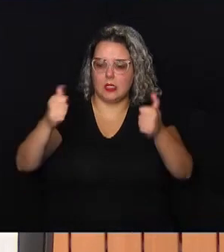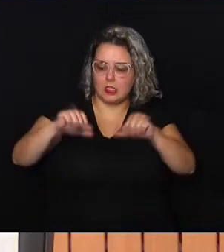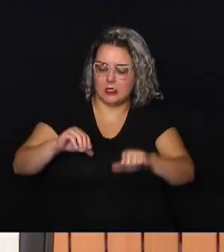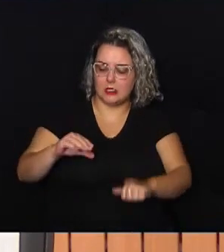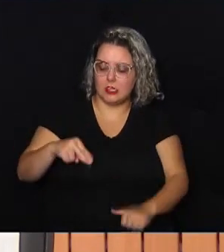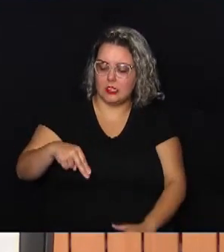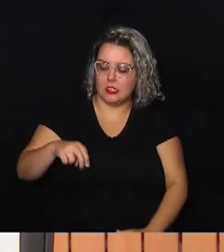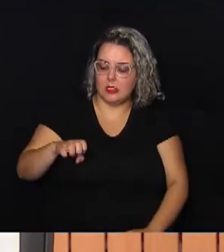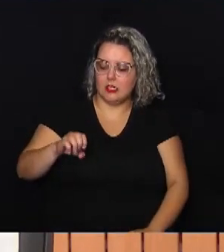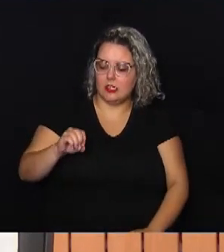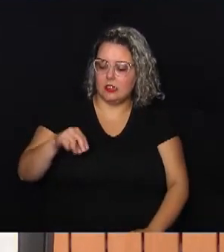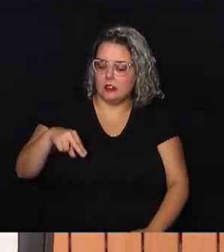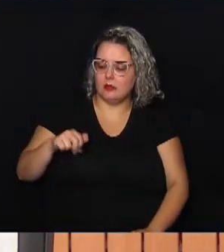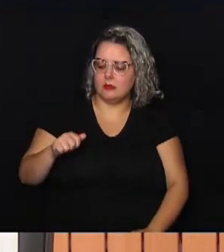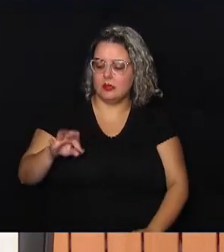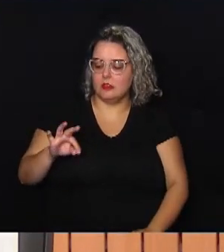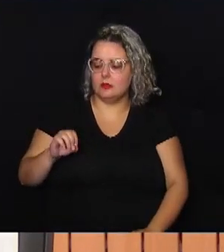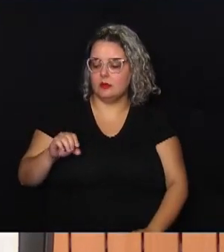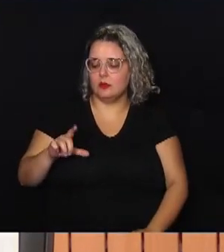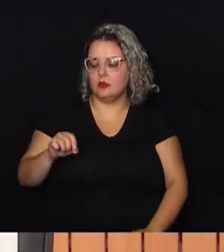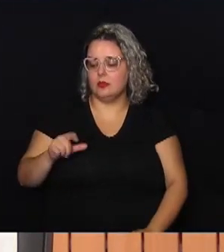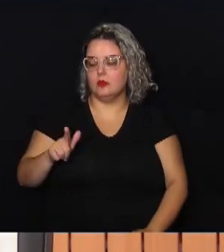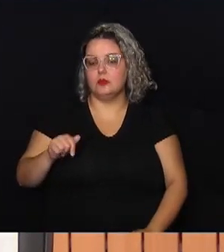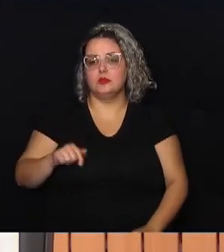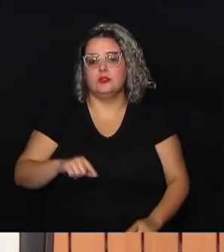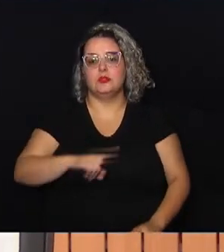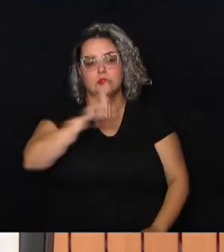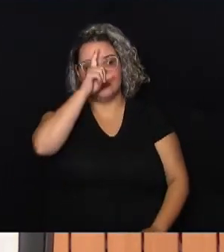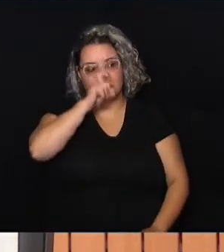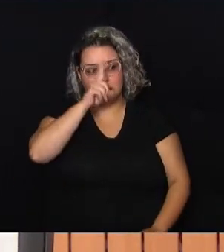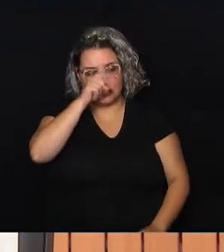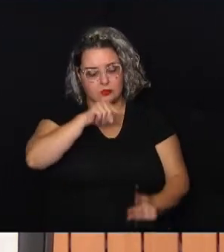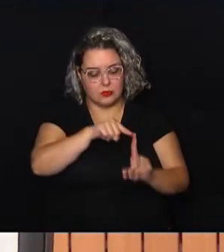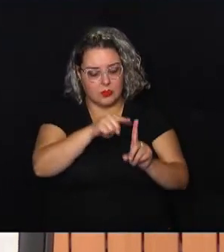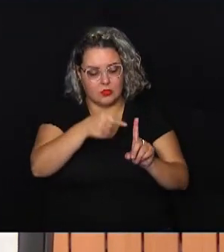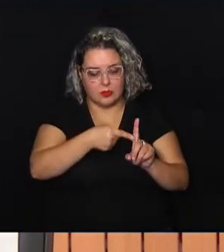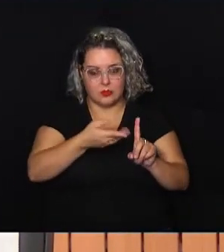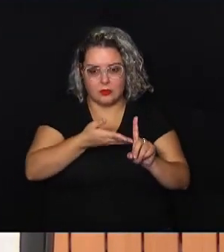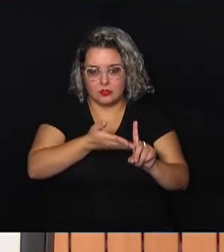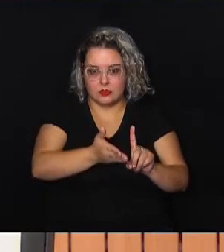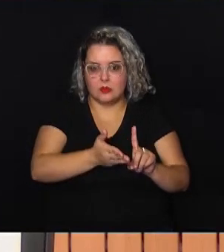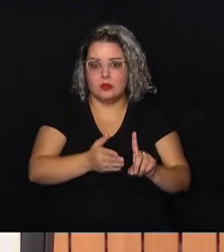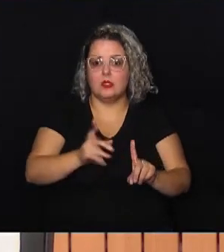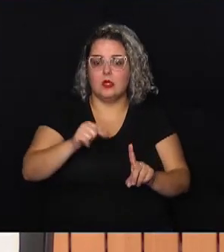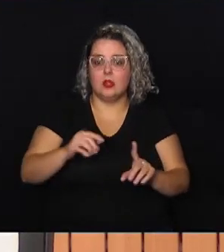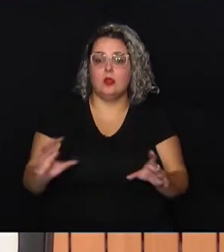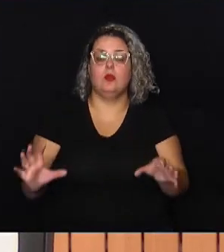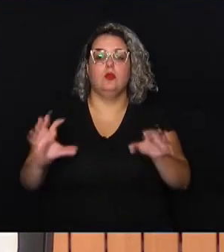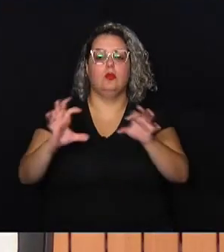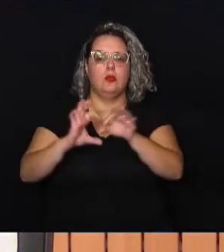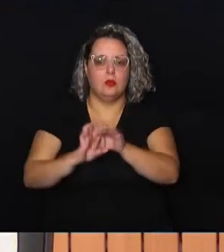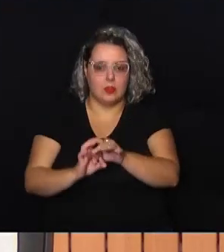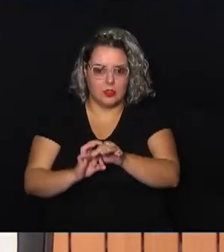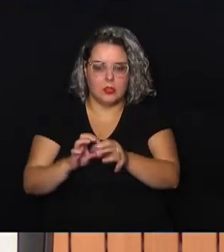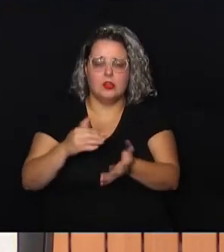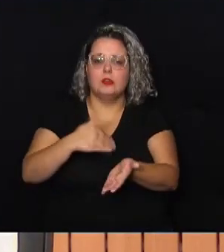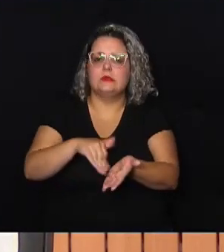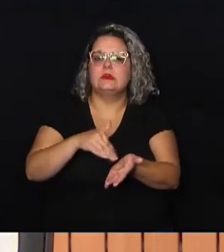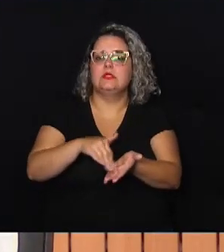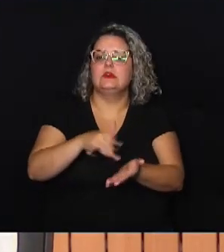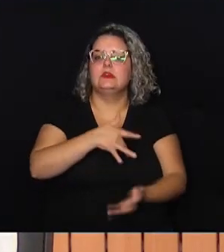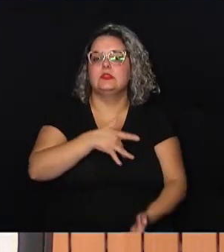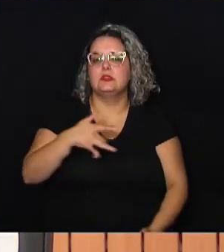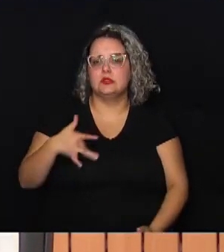na maternidade. Bom, a maternidade é um convênio que ela se faz com a Secretaria de